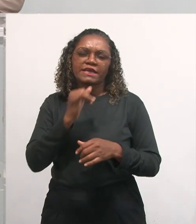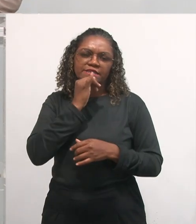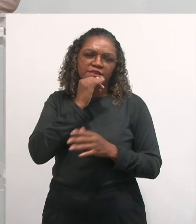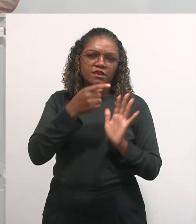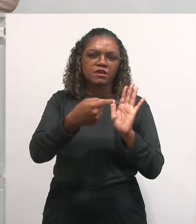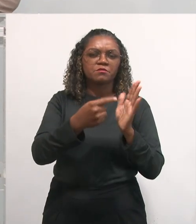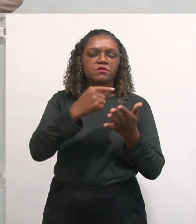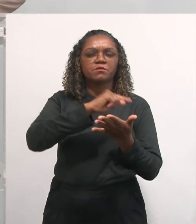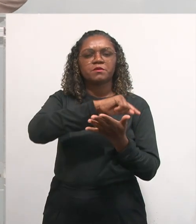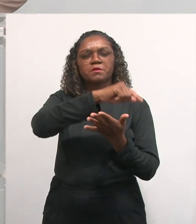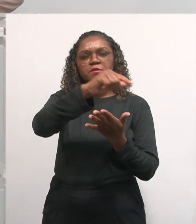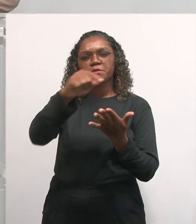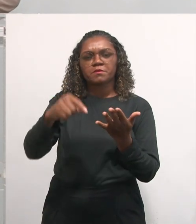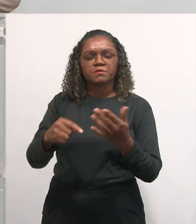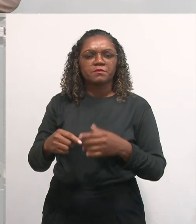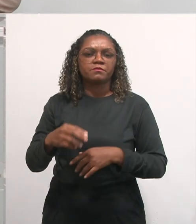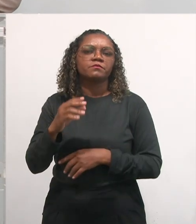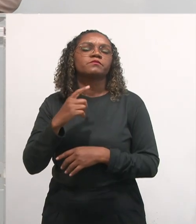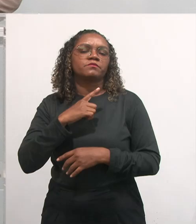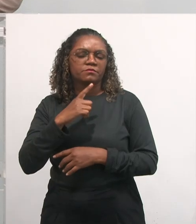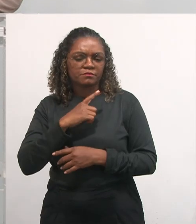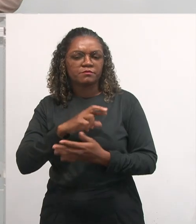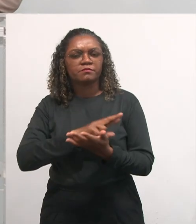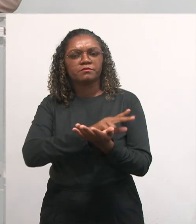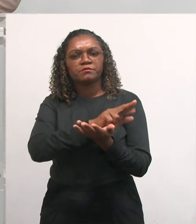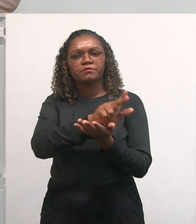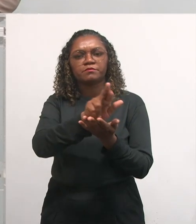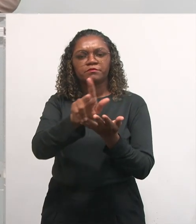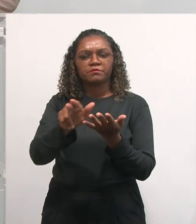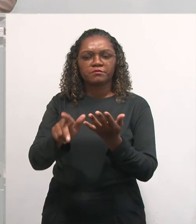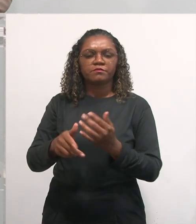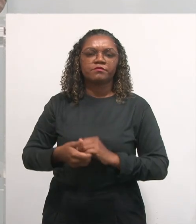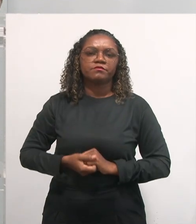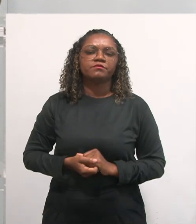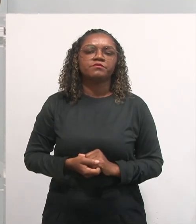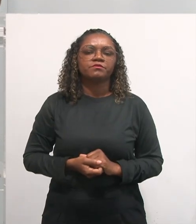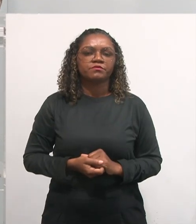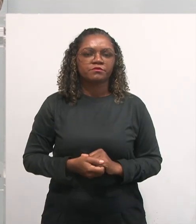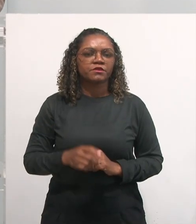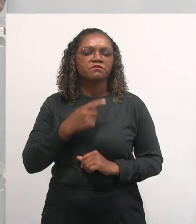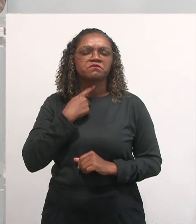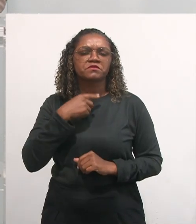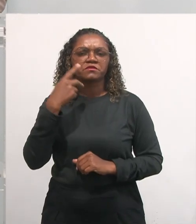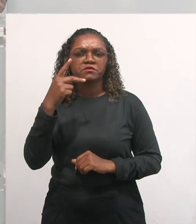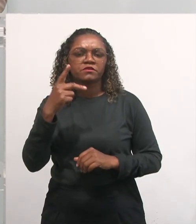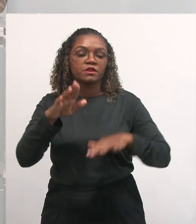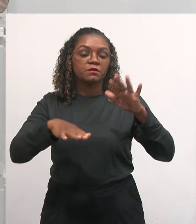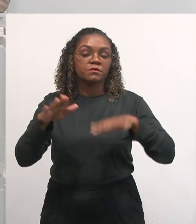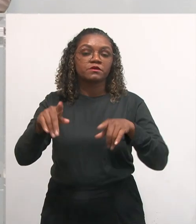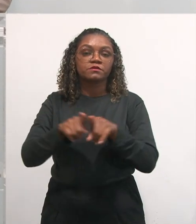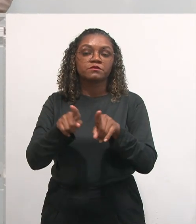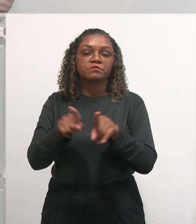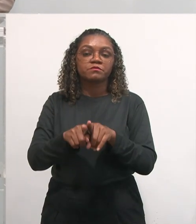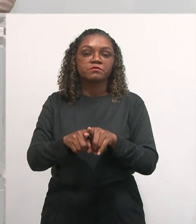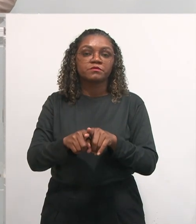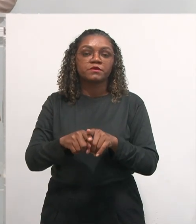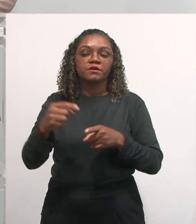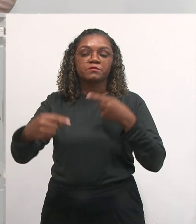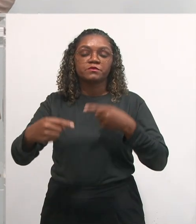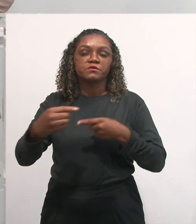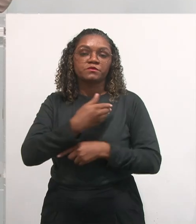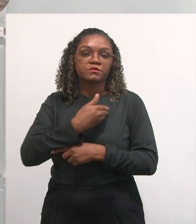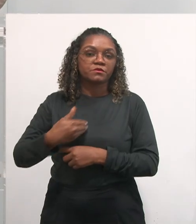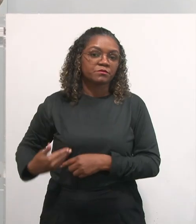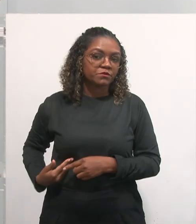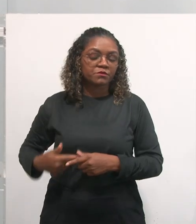de cerveja, sei lá. Você relaciona a grandeza que você quiser ou dependendo da situação pública, da política pública que